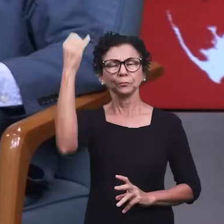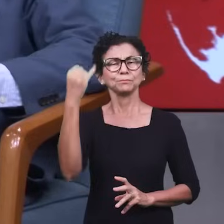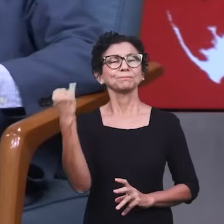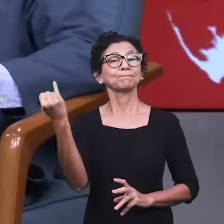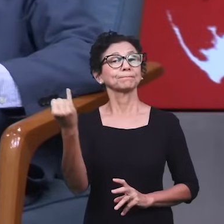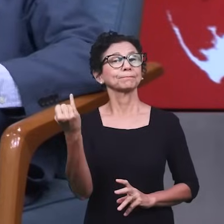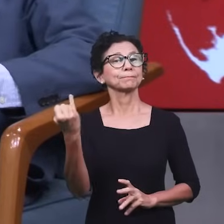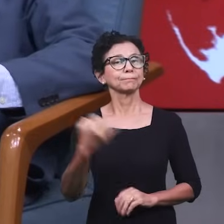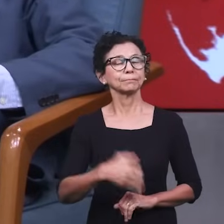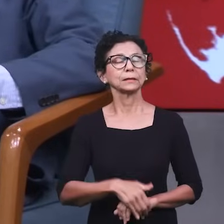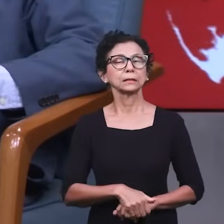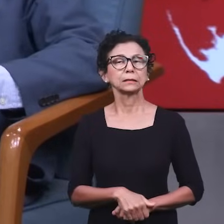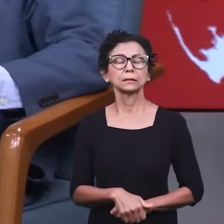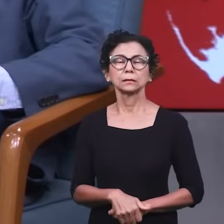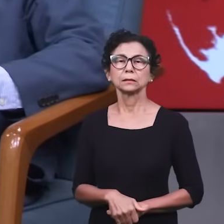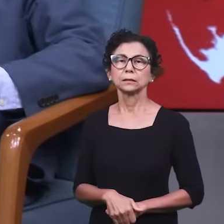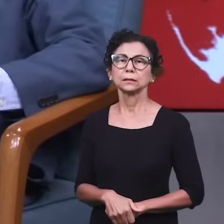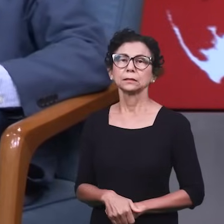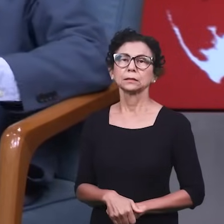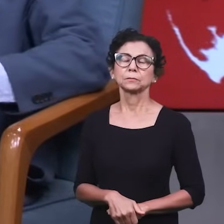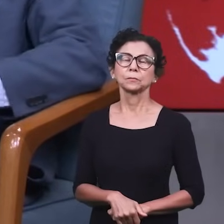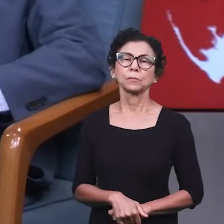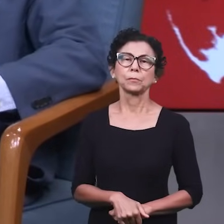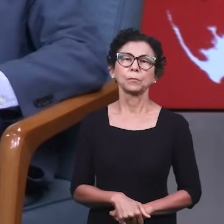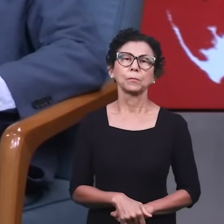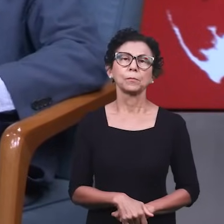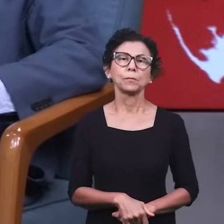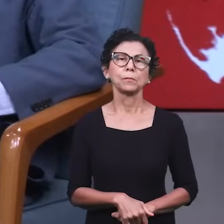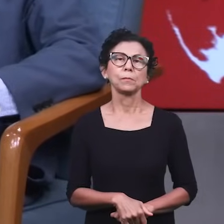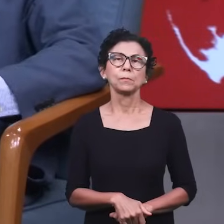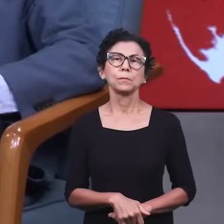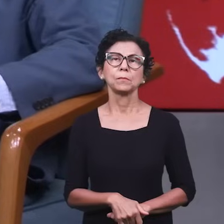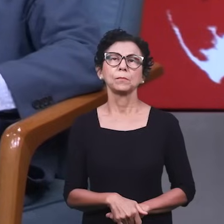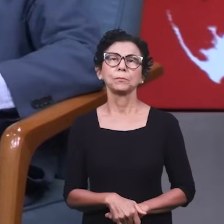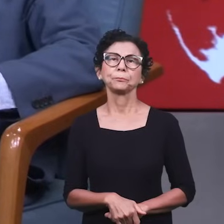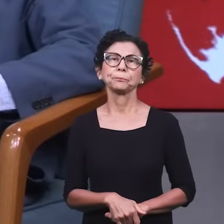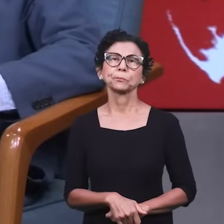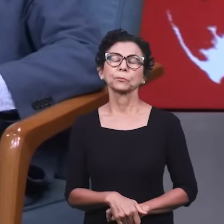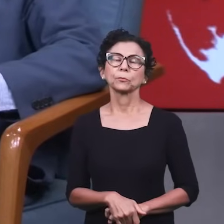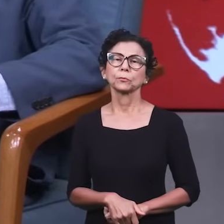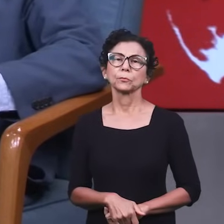dons espirituais. Há cultos,